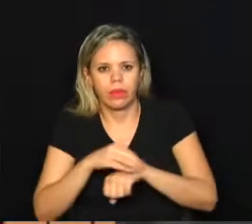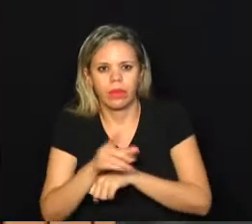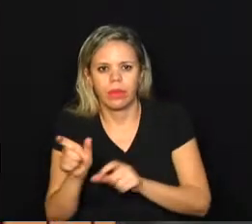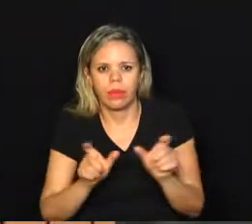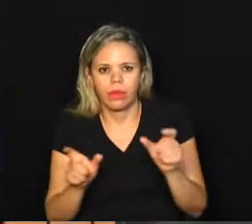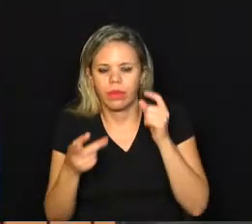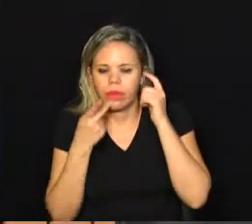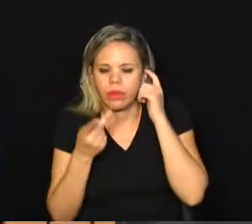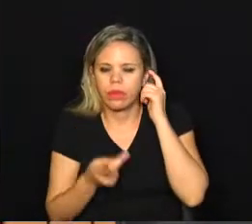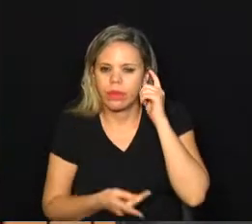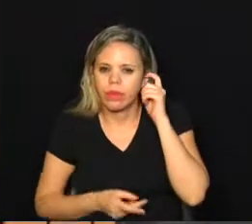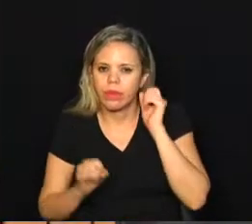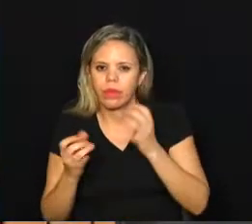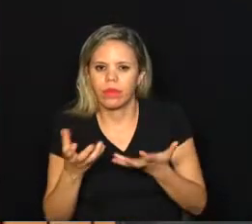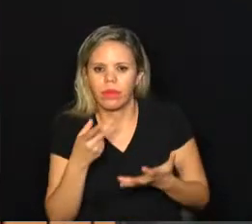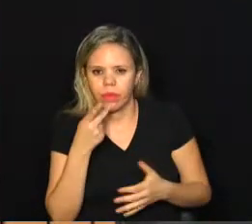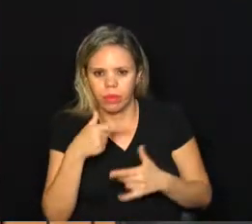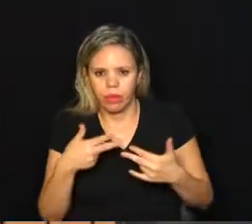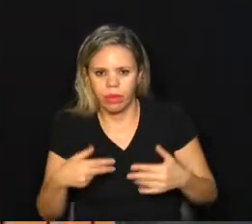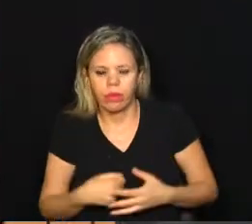para vocês, caso vocês queiram